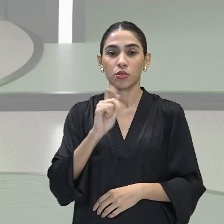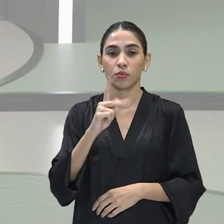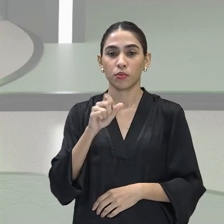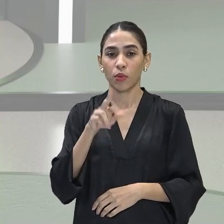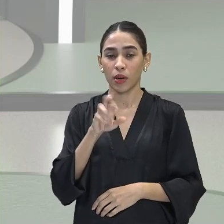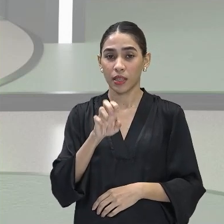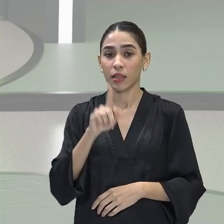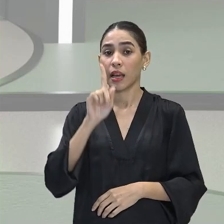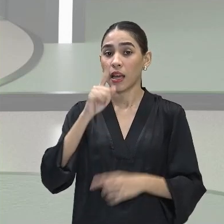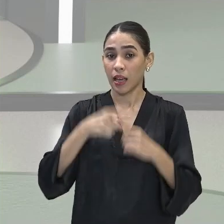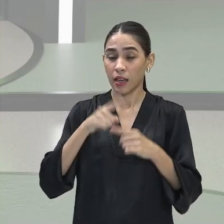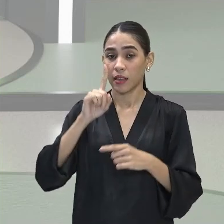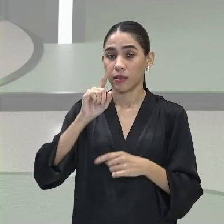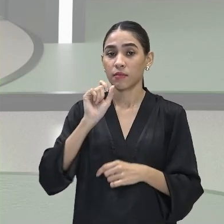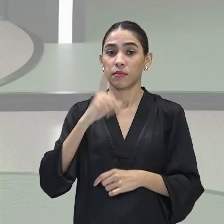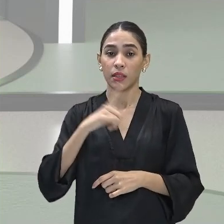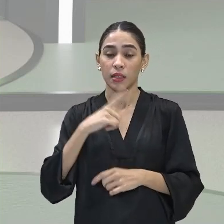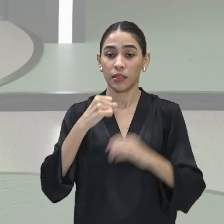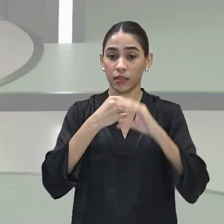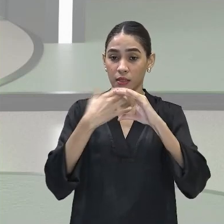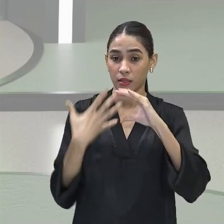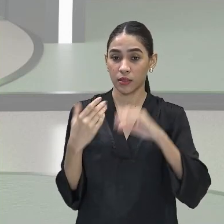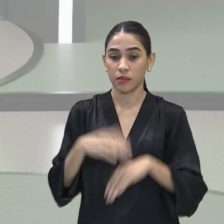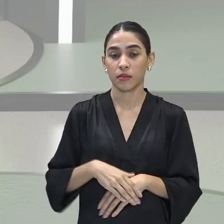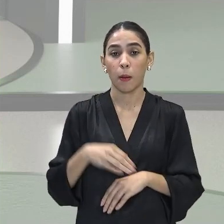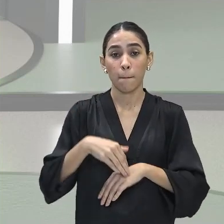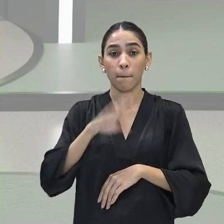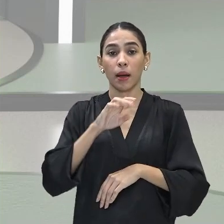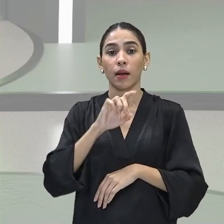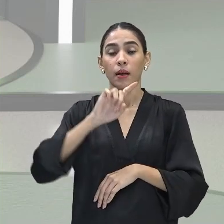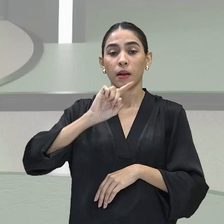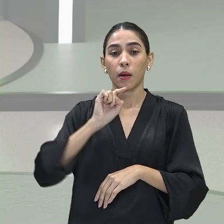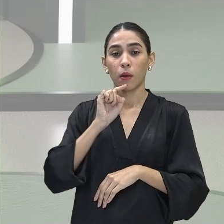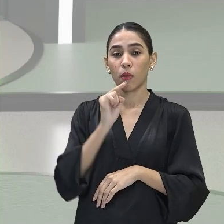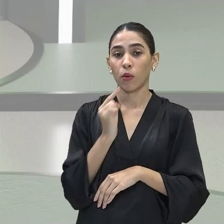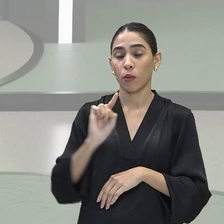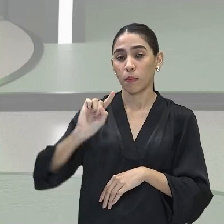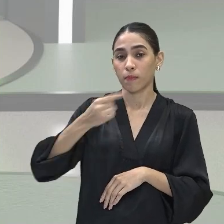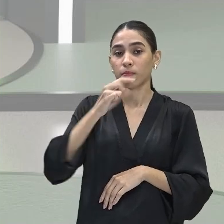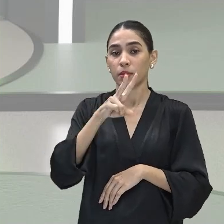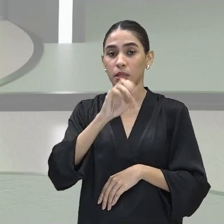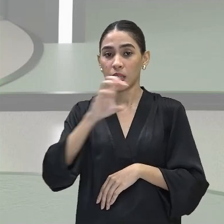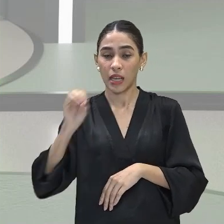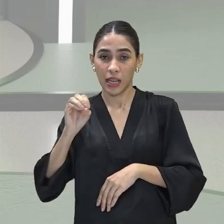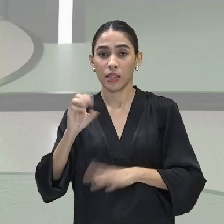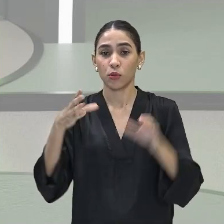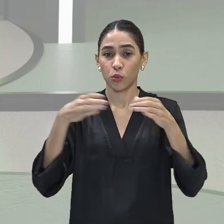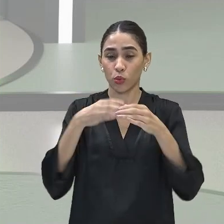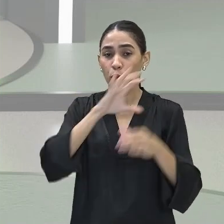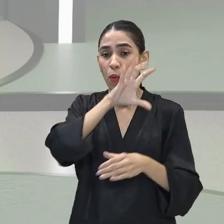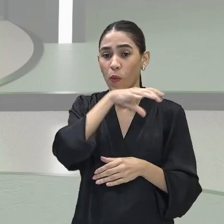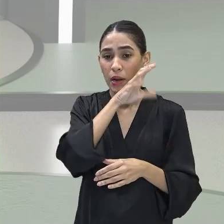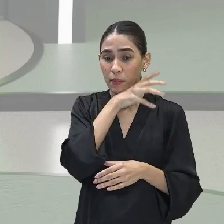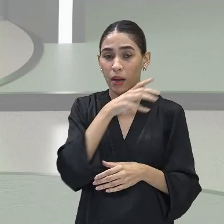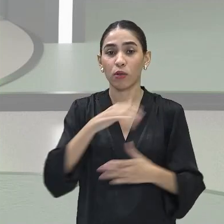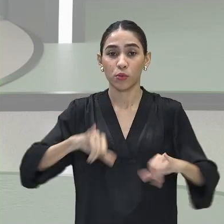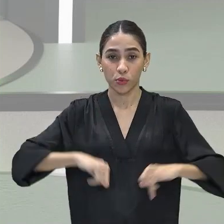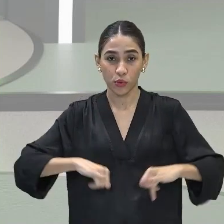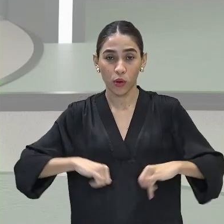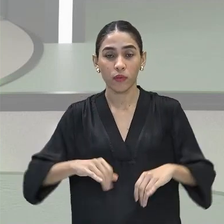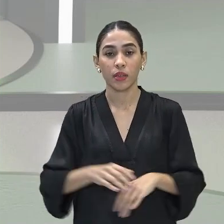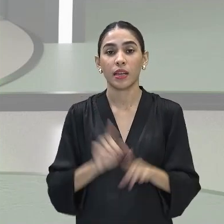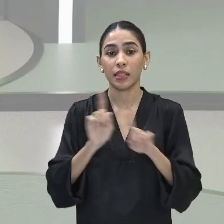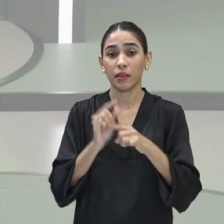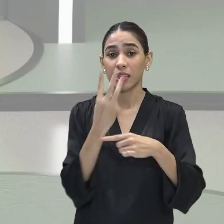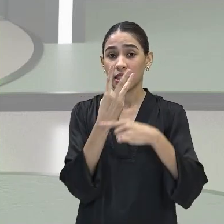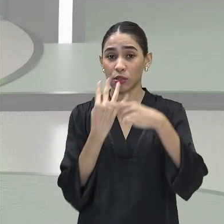né? Tem ali, por exemplo, mais de 1.500 espécies ameaçadas e 3/4 da área que